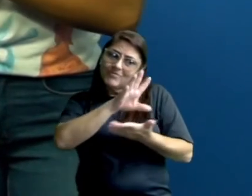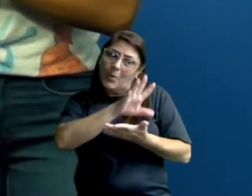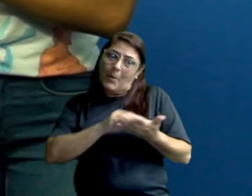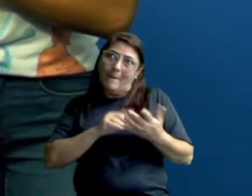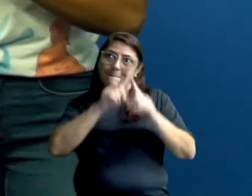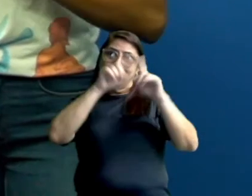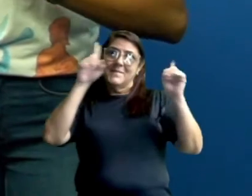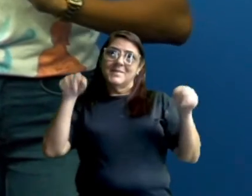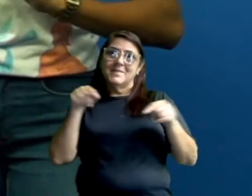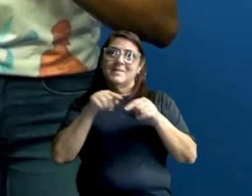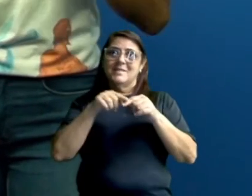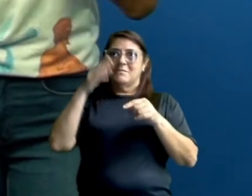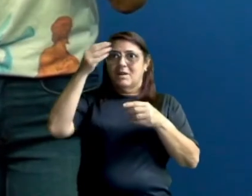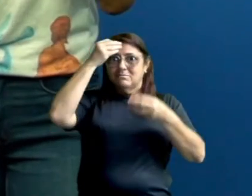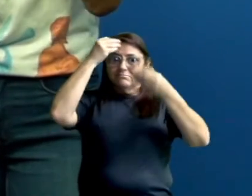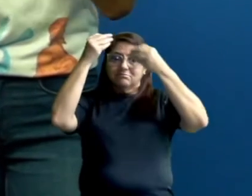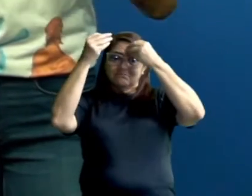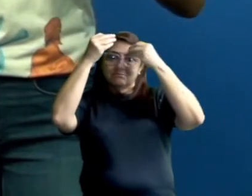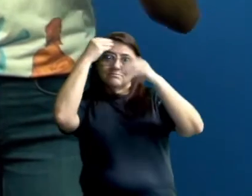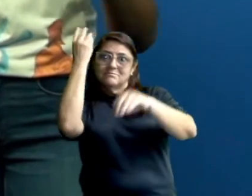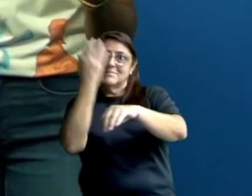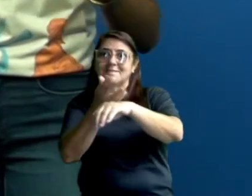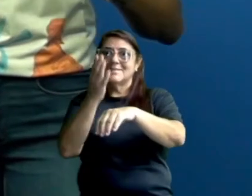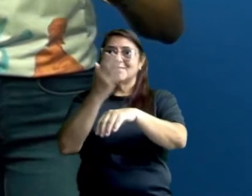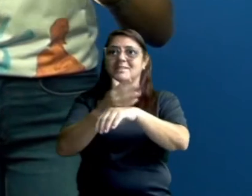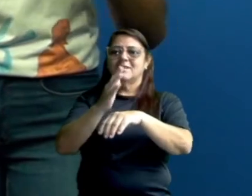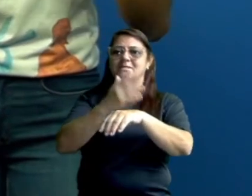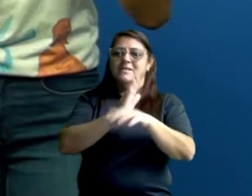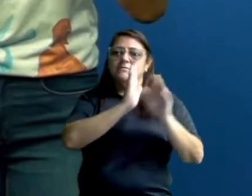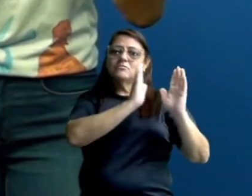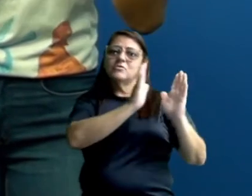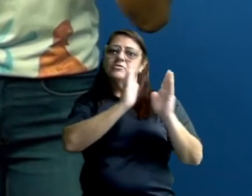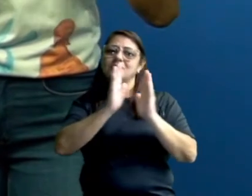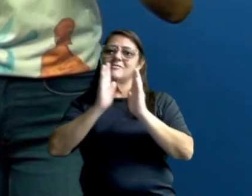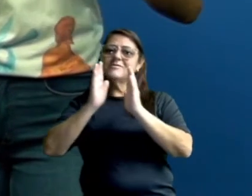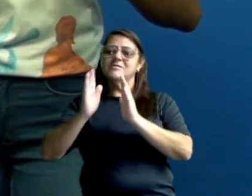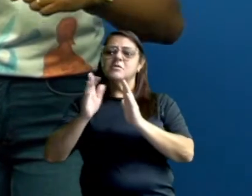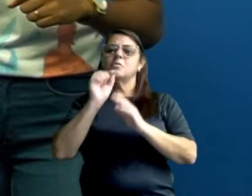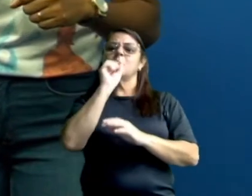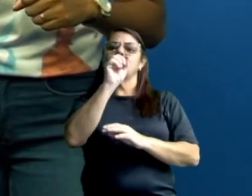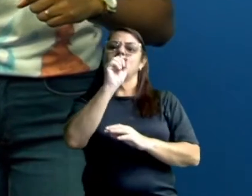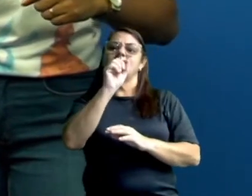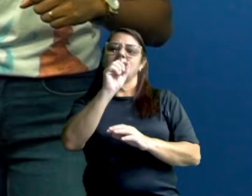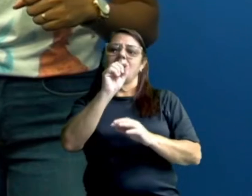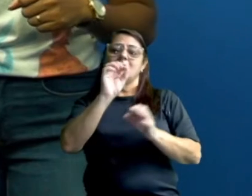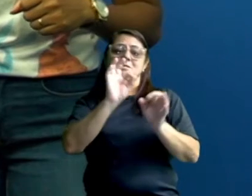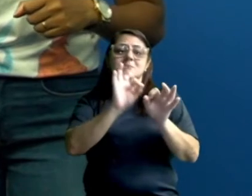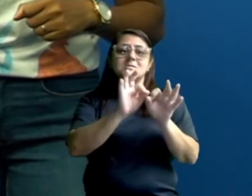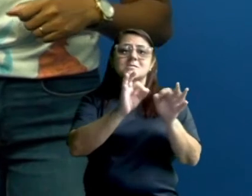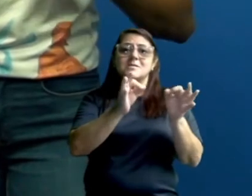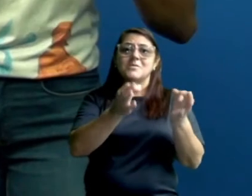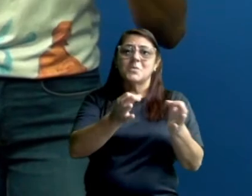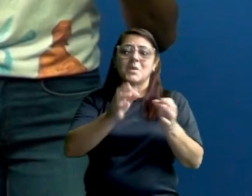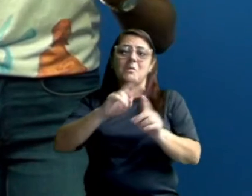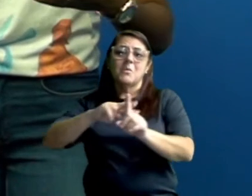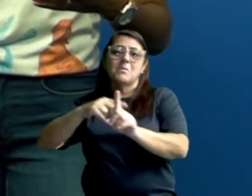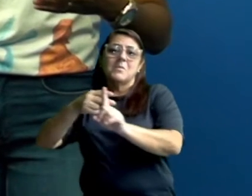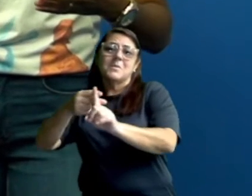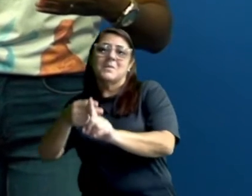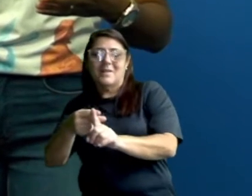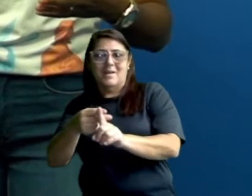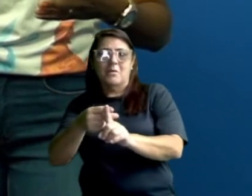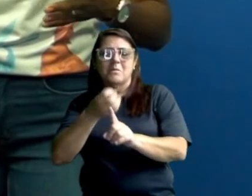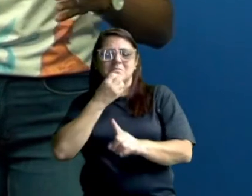como é a sequência que acontece e dividindo ali quem é singular e quem é plural? Ficou mais fácil? Então é